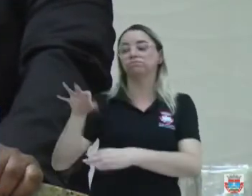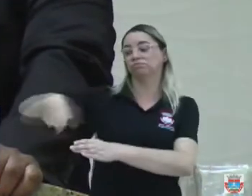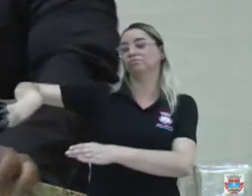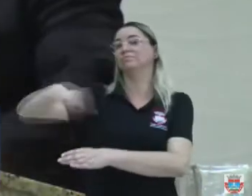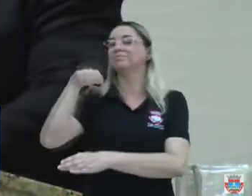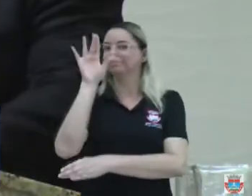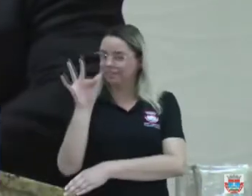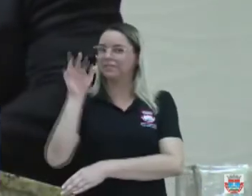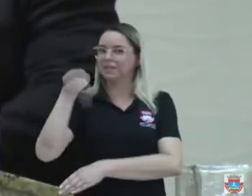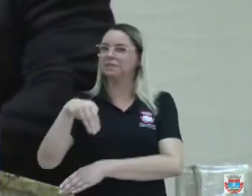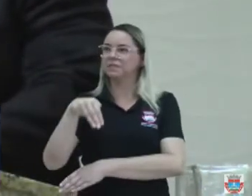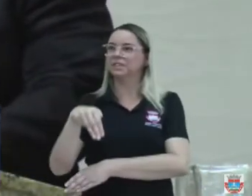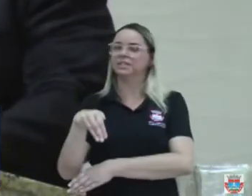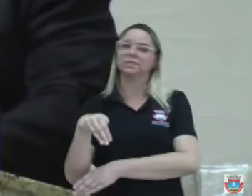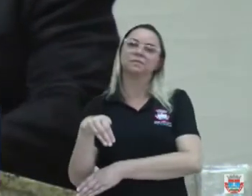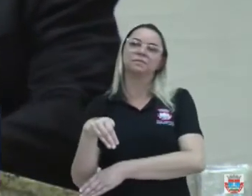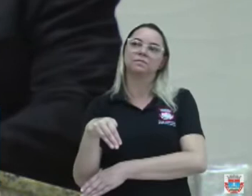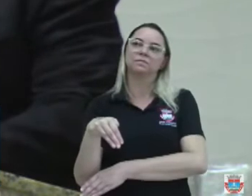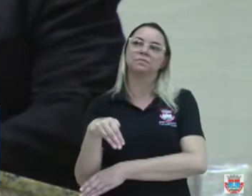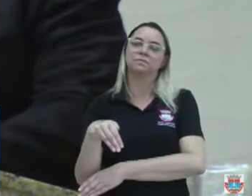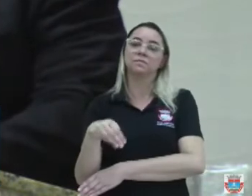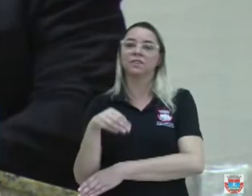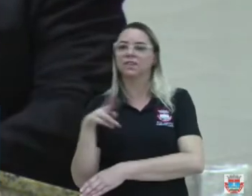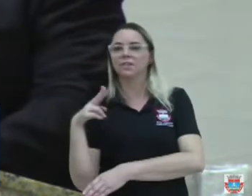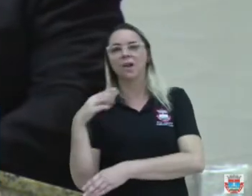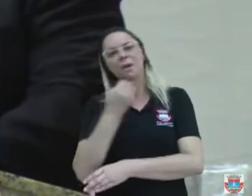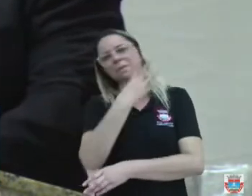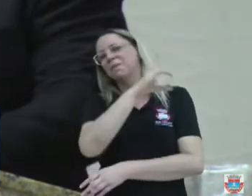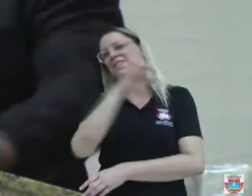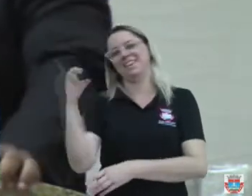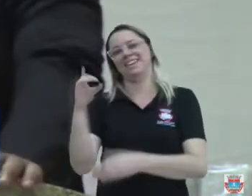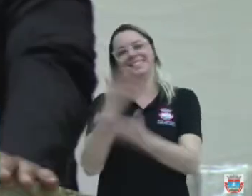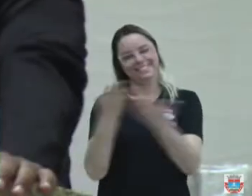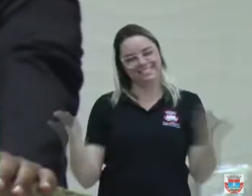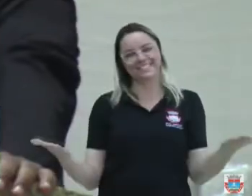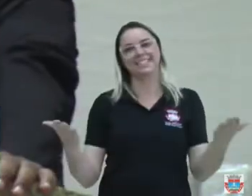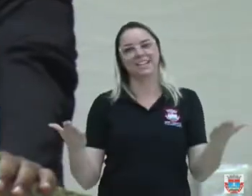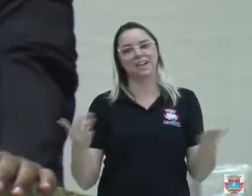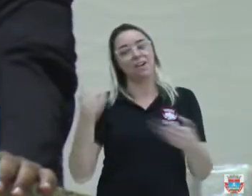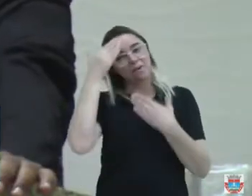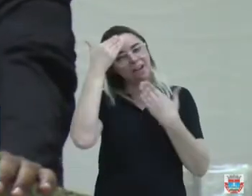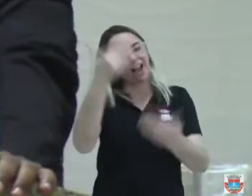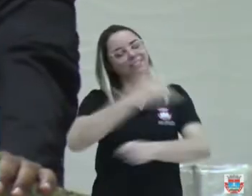Espírito Santo FM, o nosso bom dia, obrigado pelo carinho da audiência.